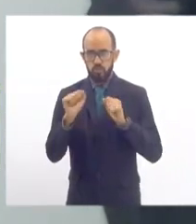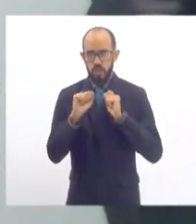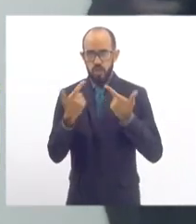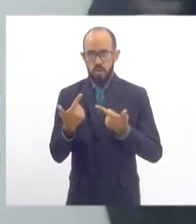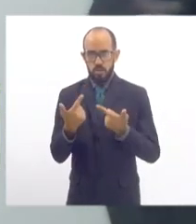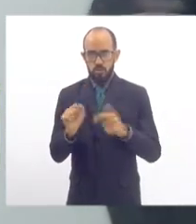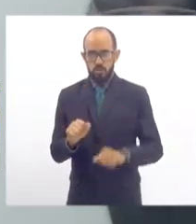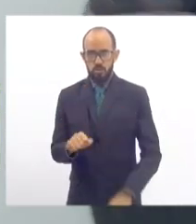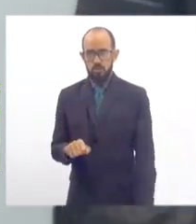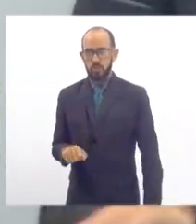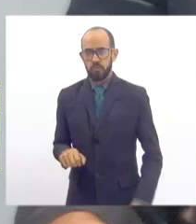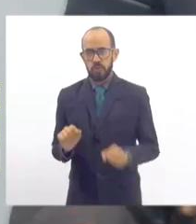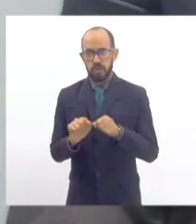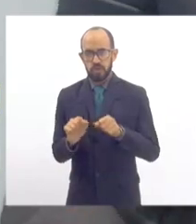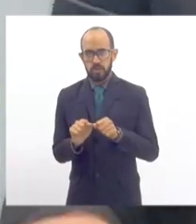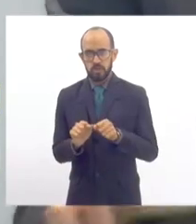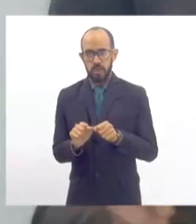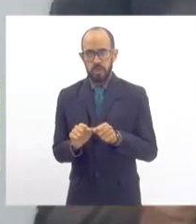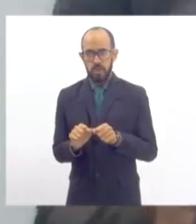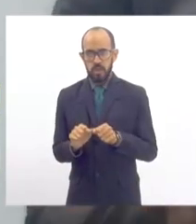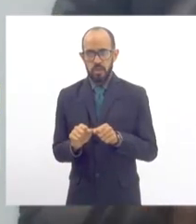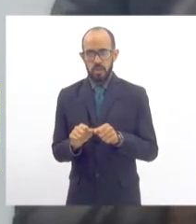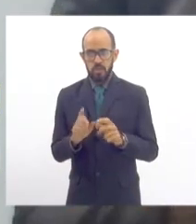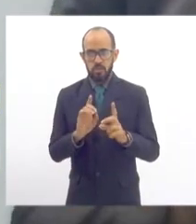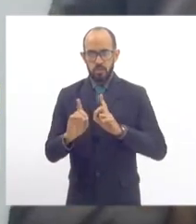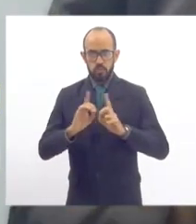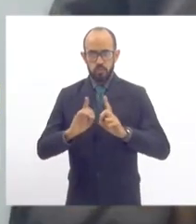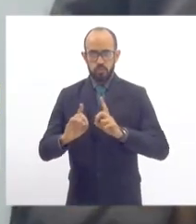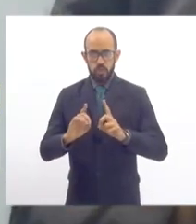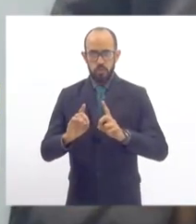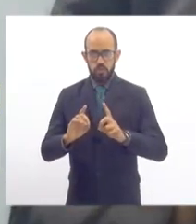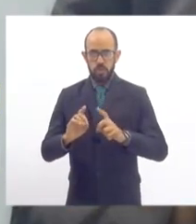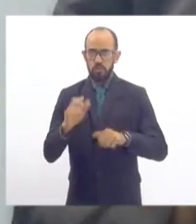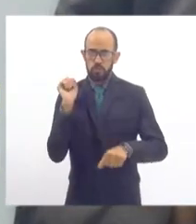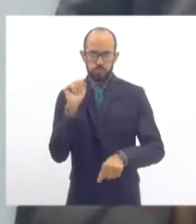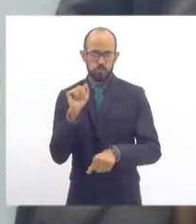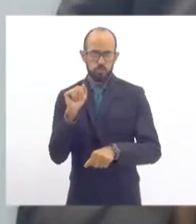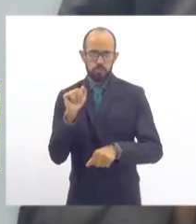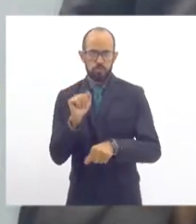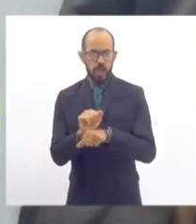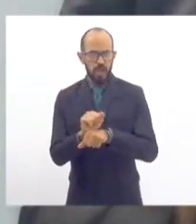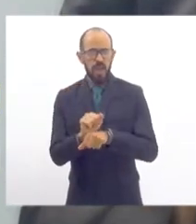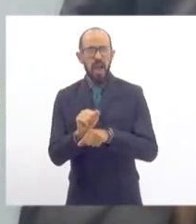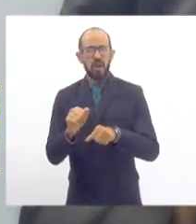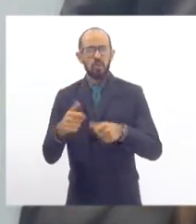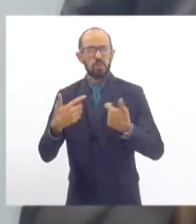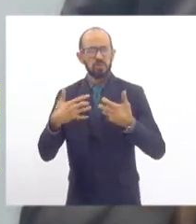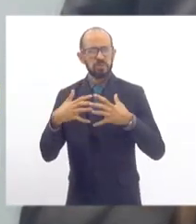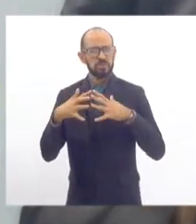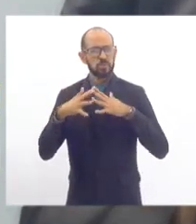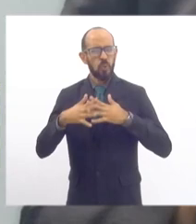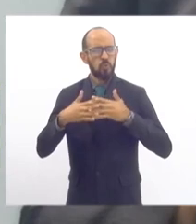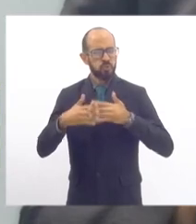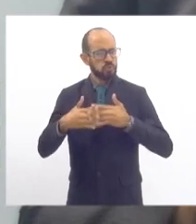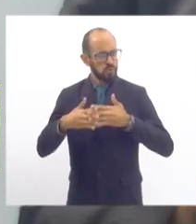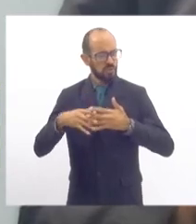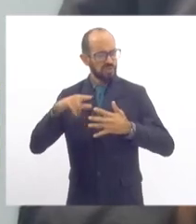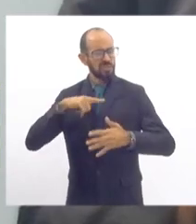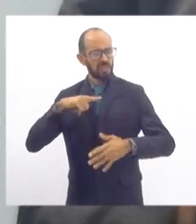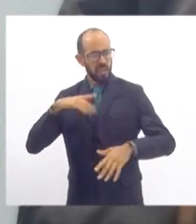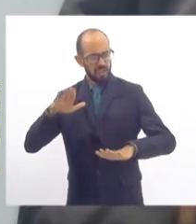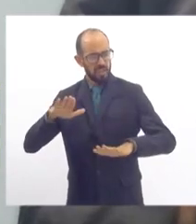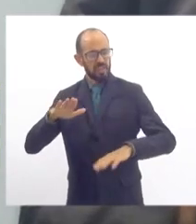dia, detonar um processo de discussão e vamos aparar todas as arestas que existem. Não é? O negócio